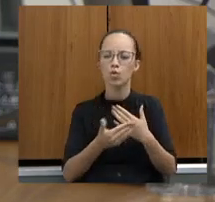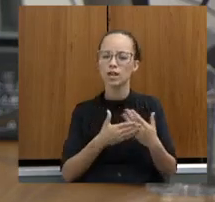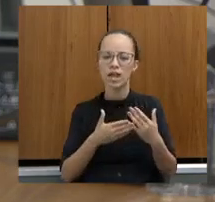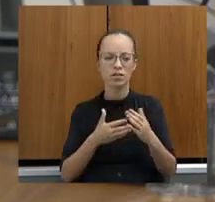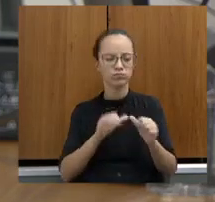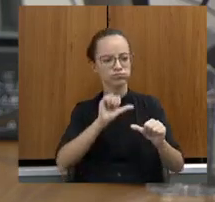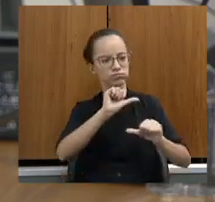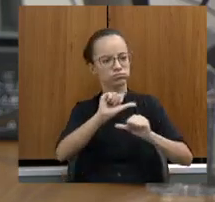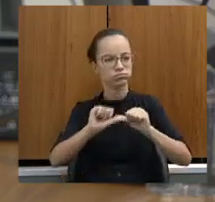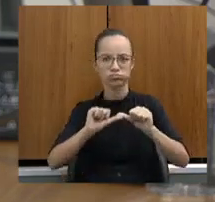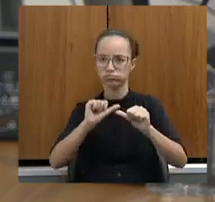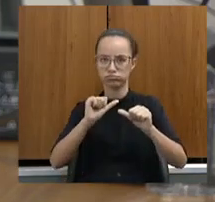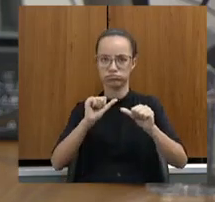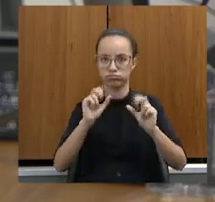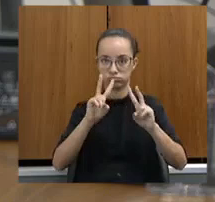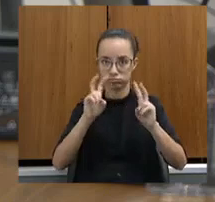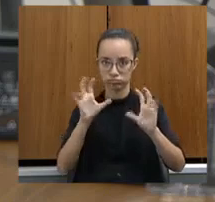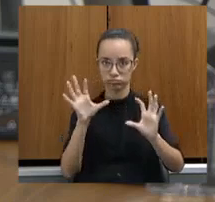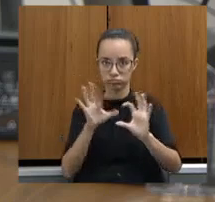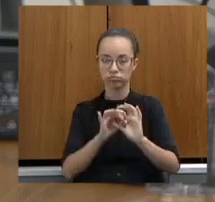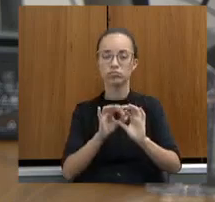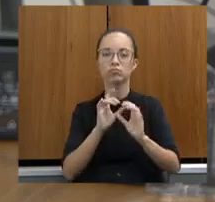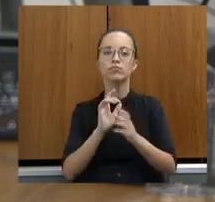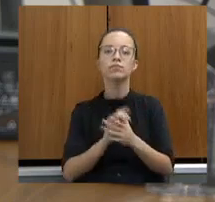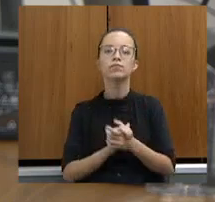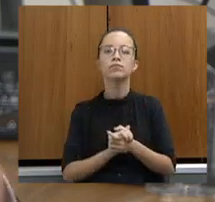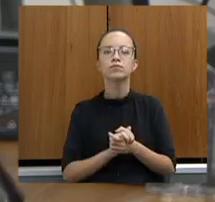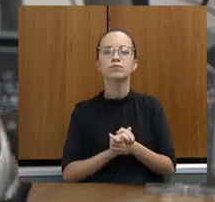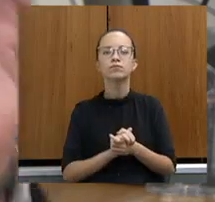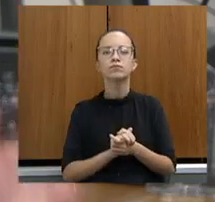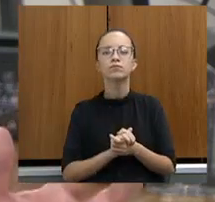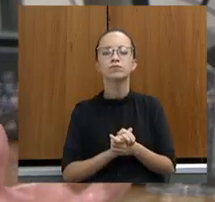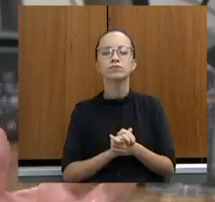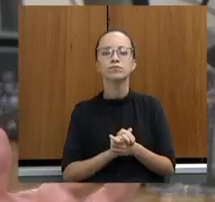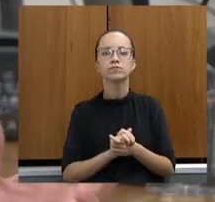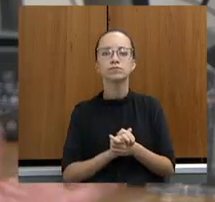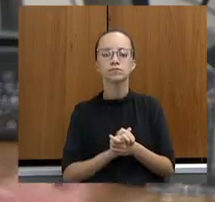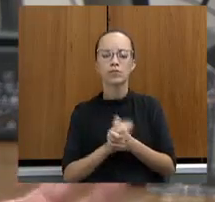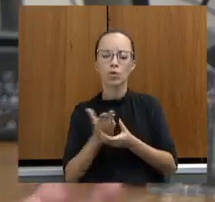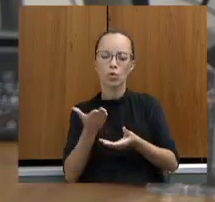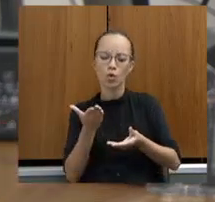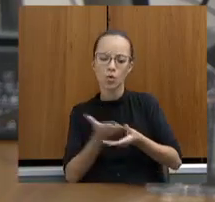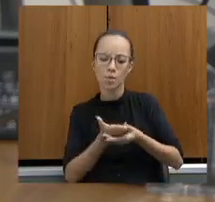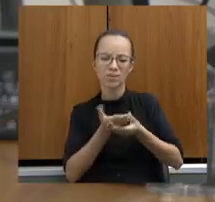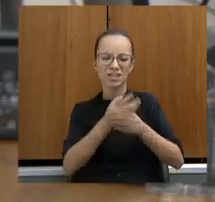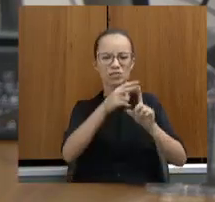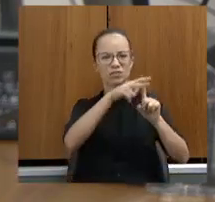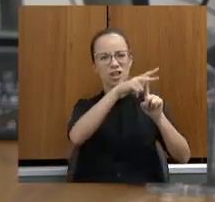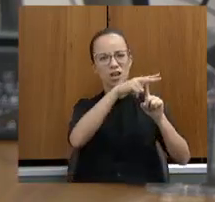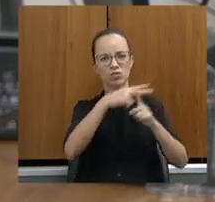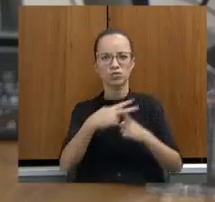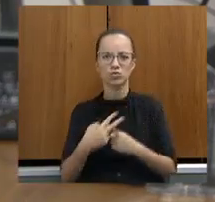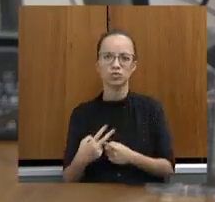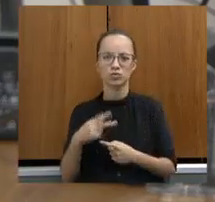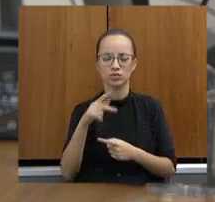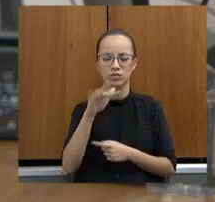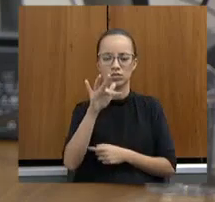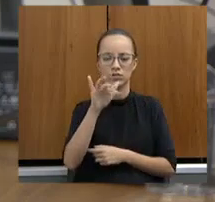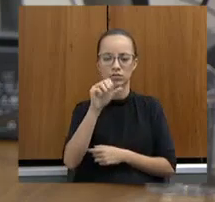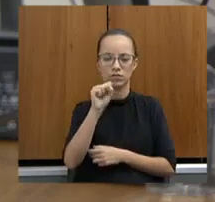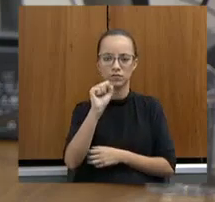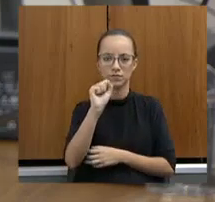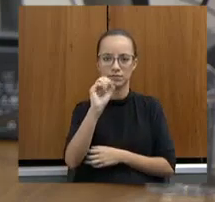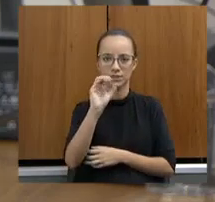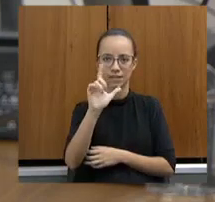nesse sentido seria Marginal perto de todo o tamanho do processo de ajuste fiscal exigido pelo pelo